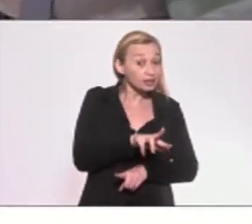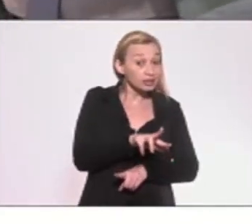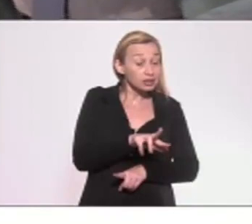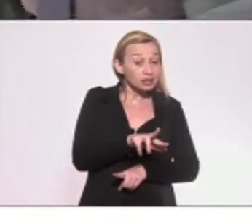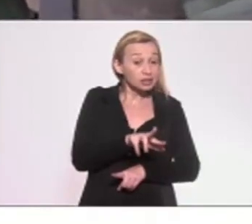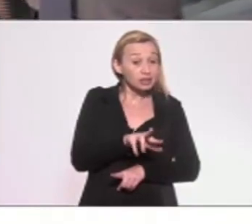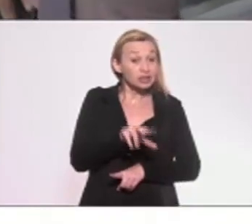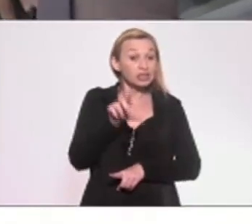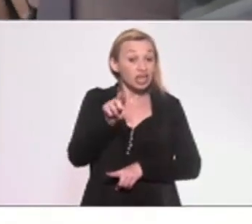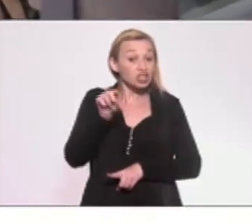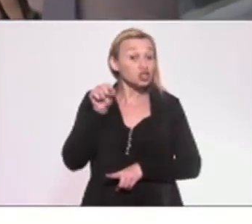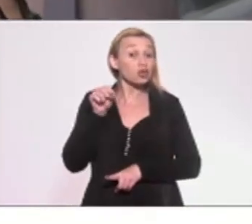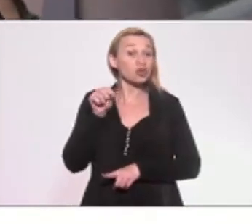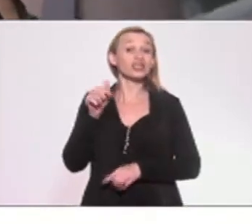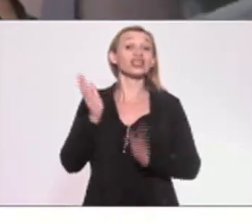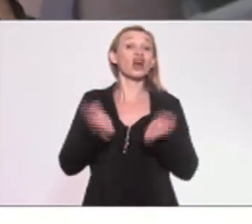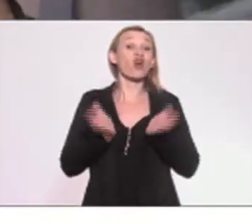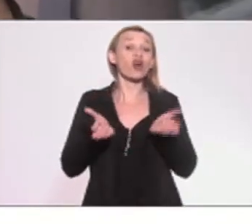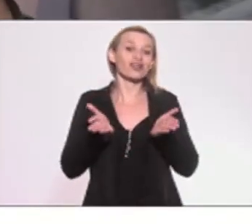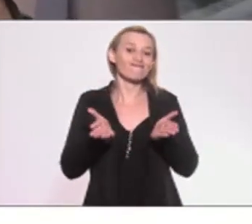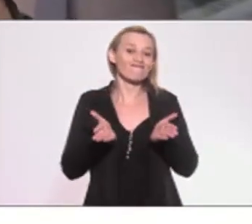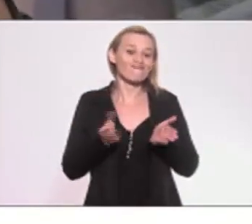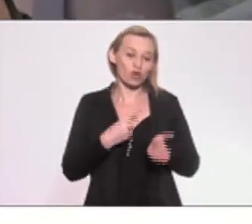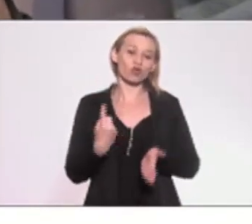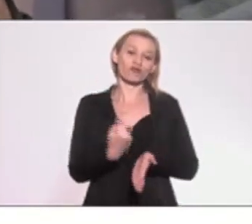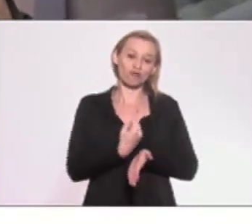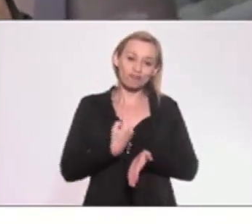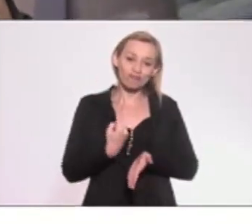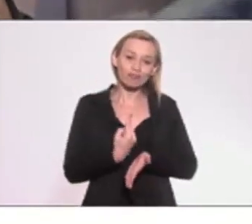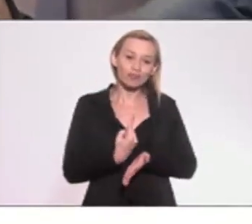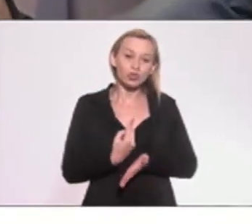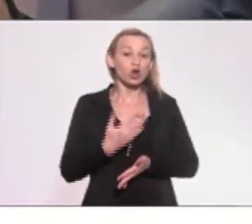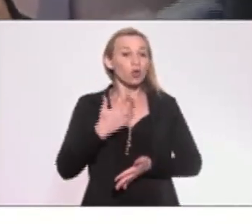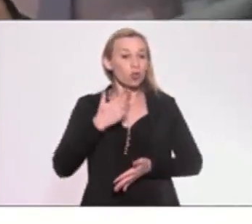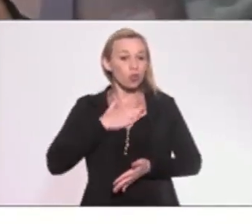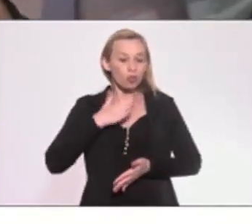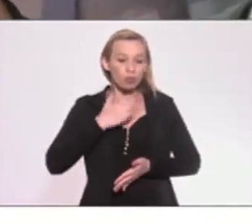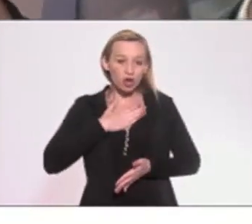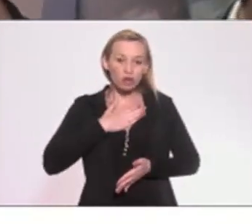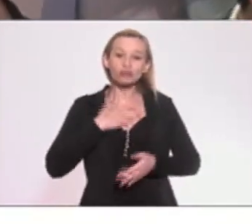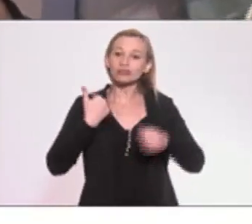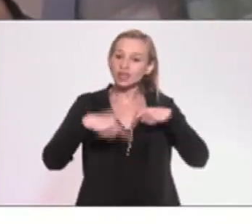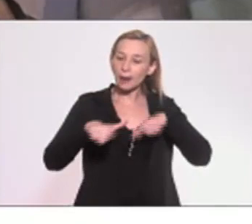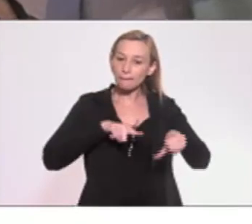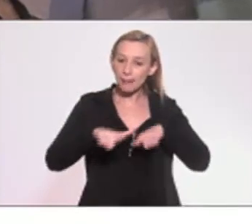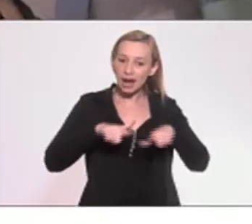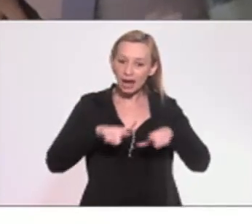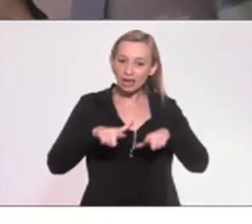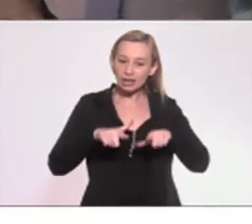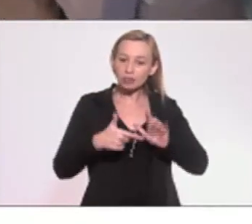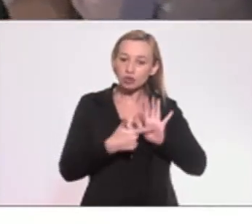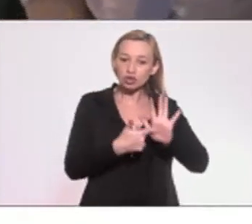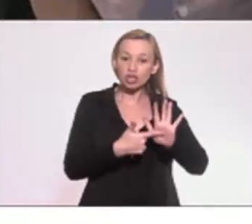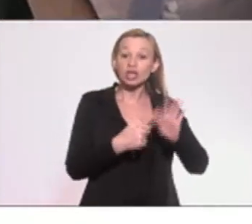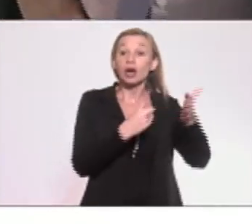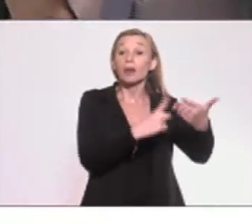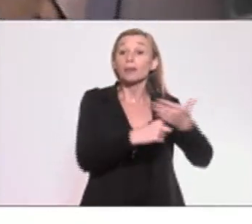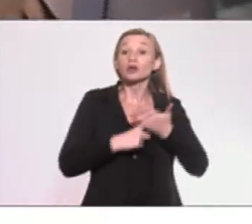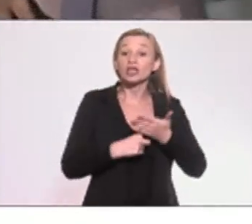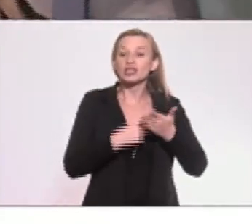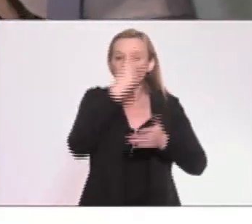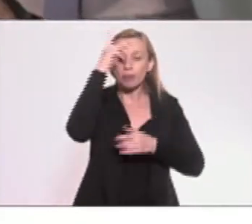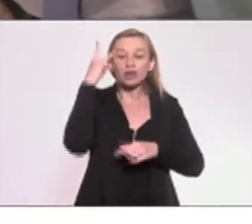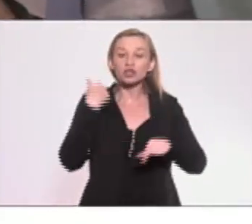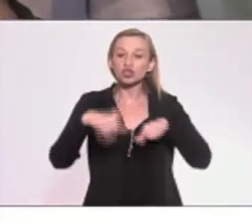decisão que nós estamos votando agora. O meu mandato, ele é pautado na defesa dos